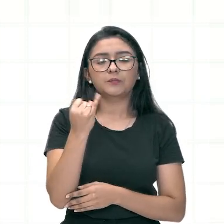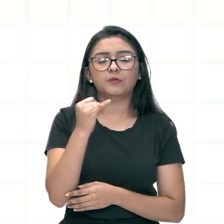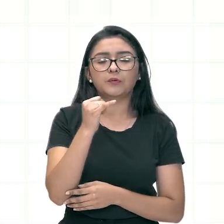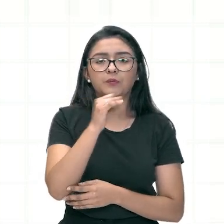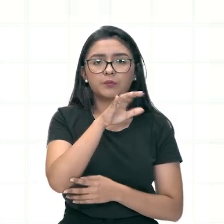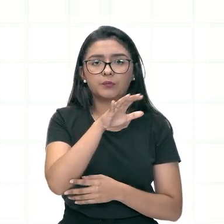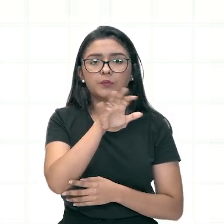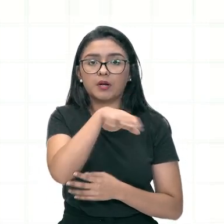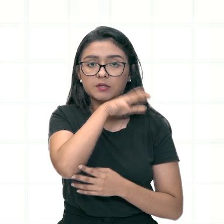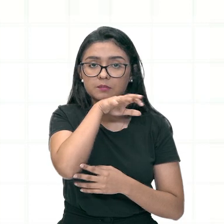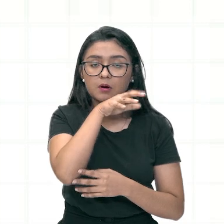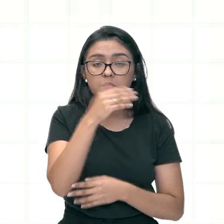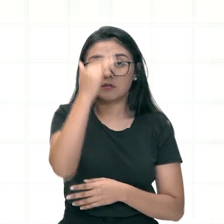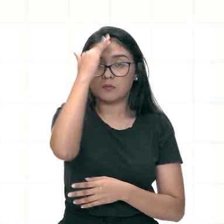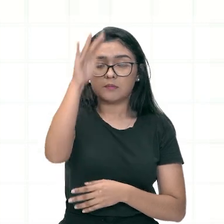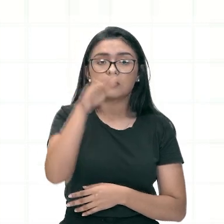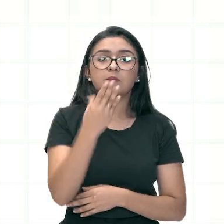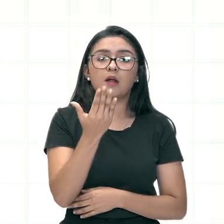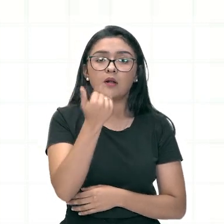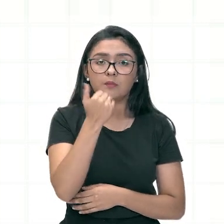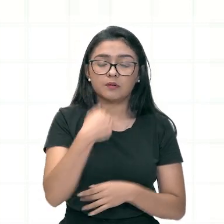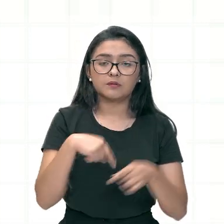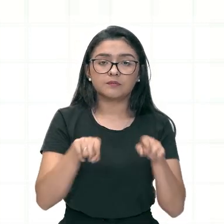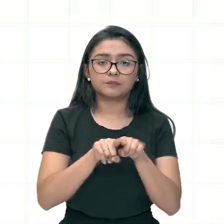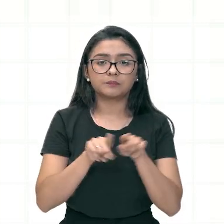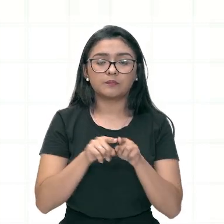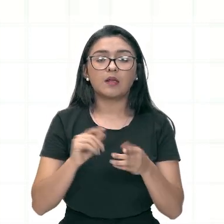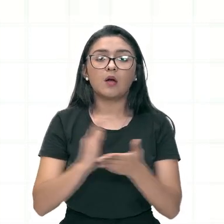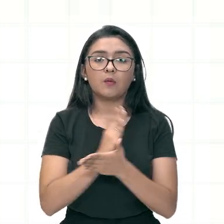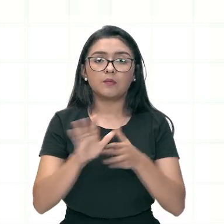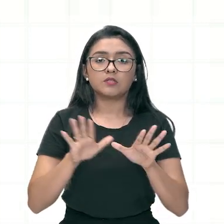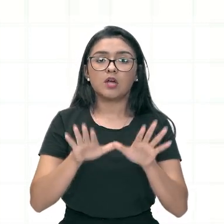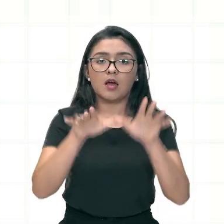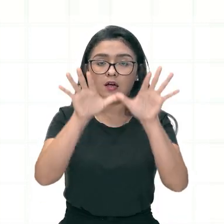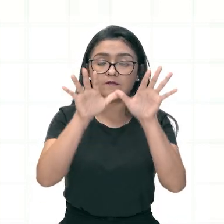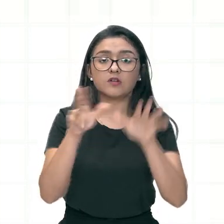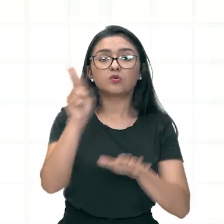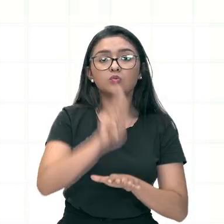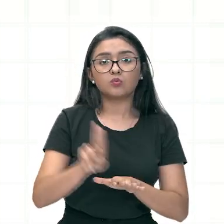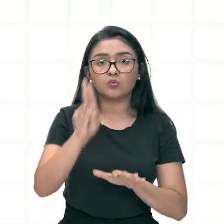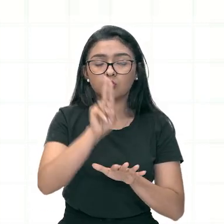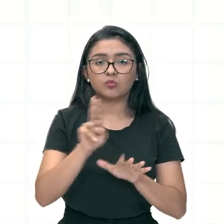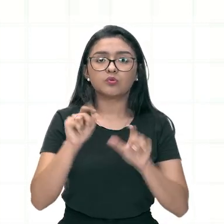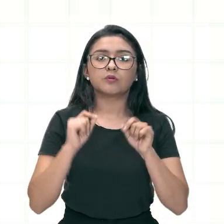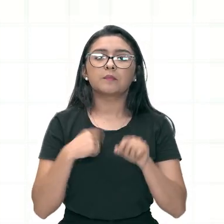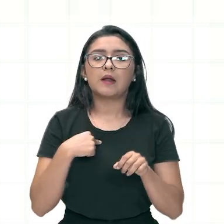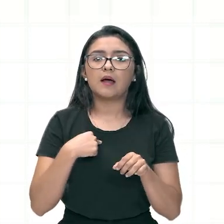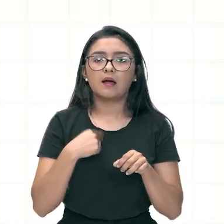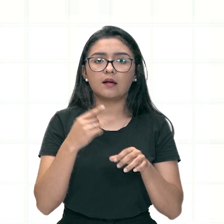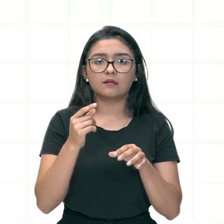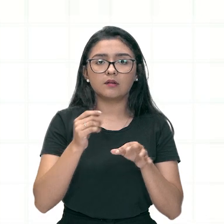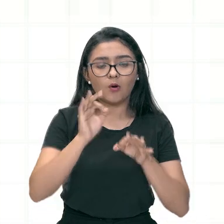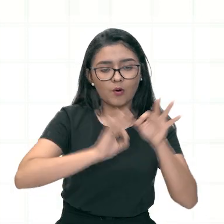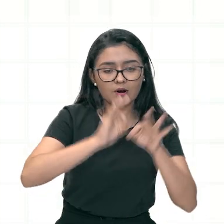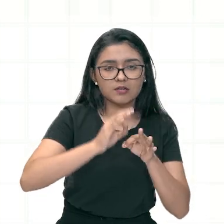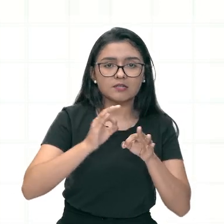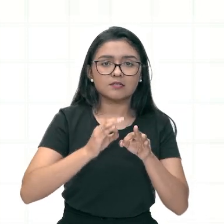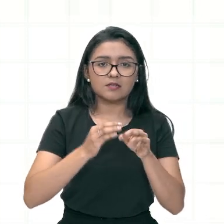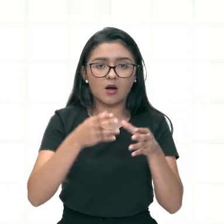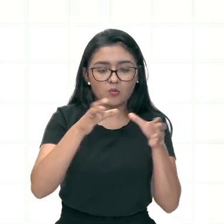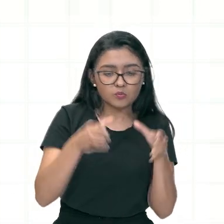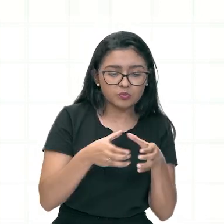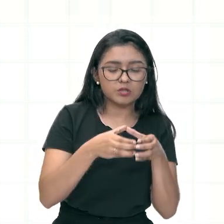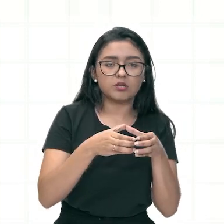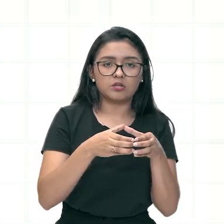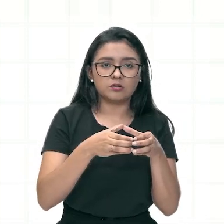sua alimentação, mas se você já observou, né, as aves vão utilizar esse bico aí tanto para construir o seu ninho, né, ou